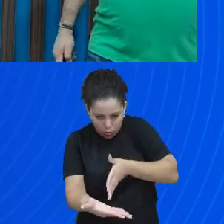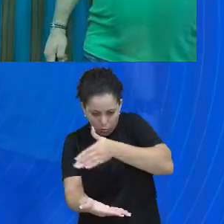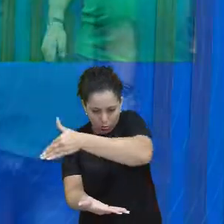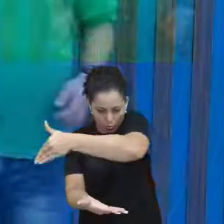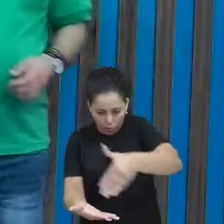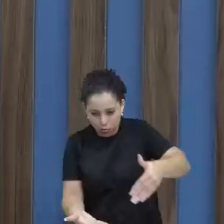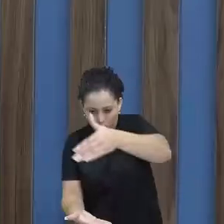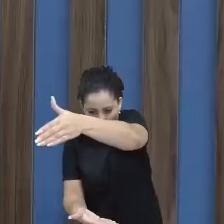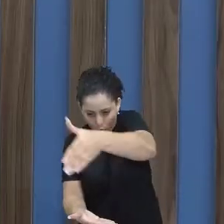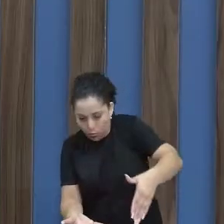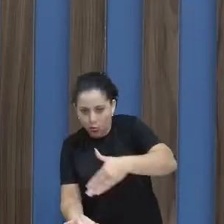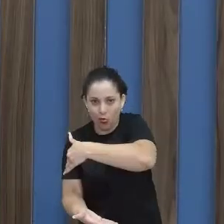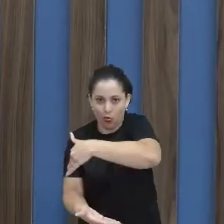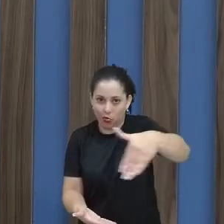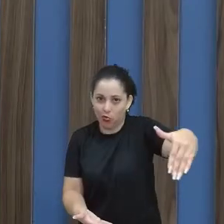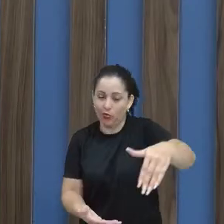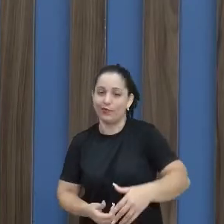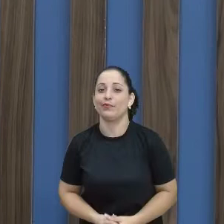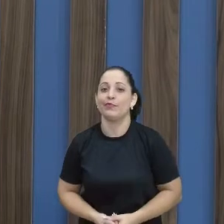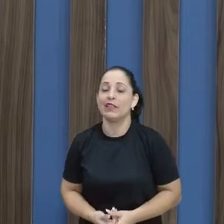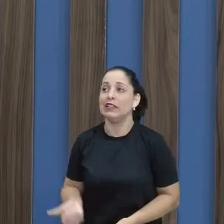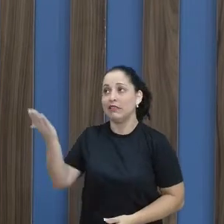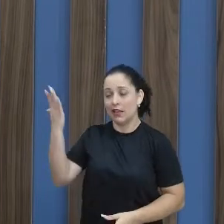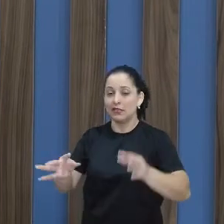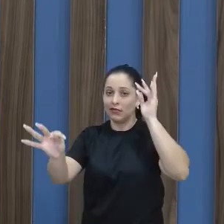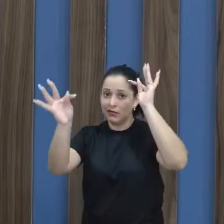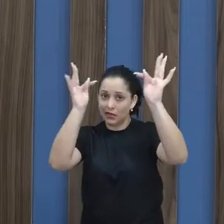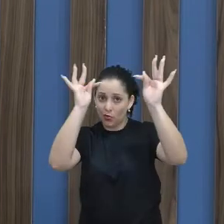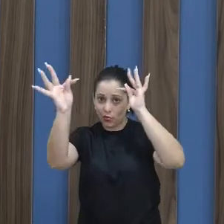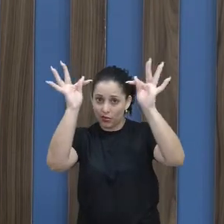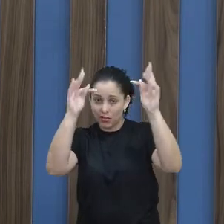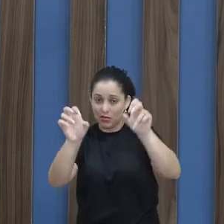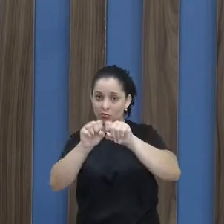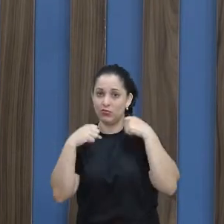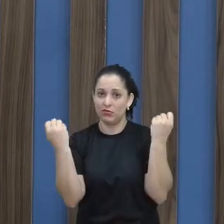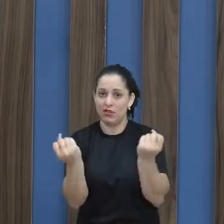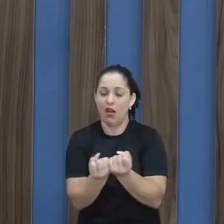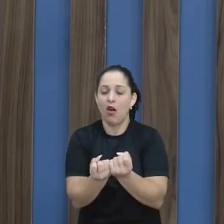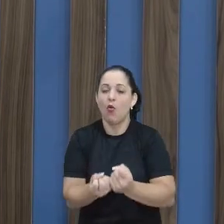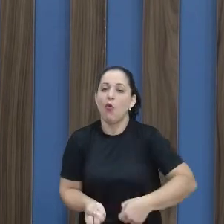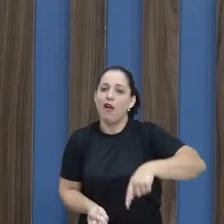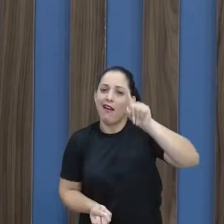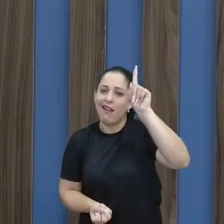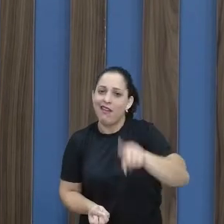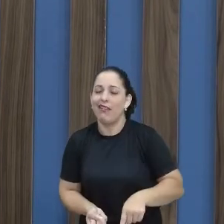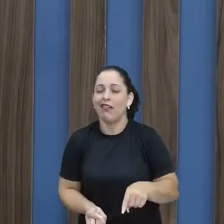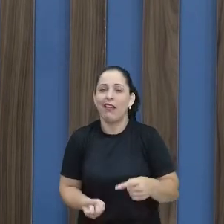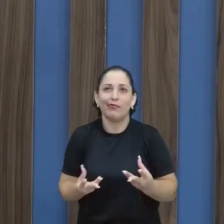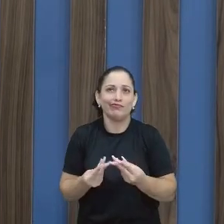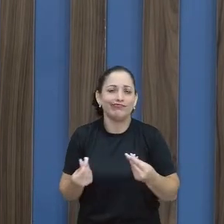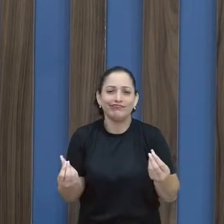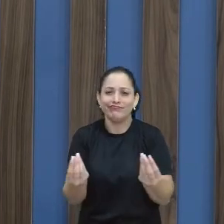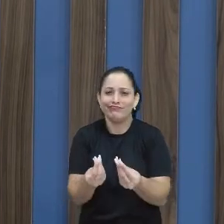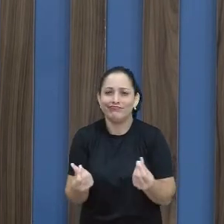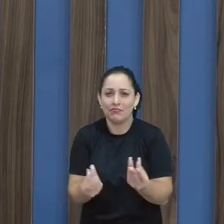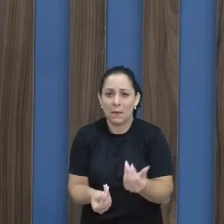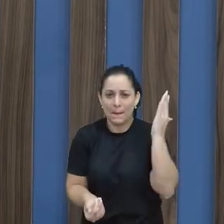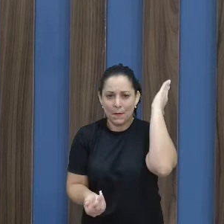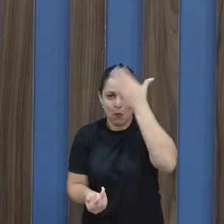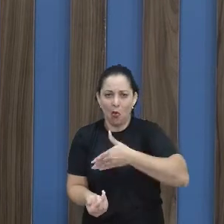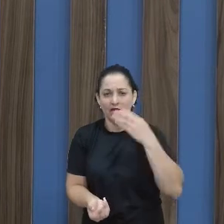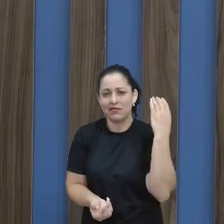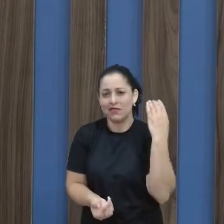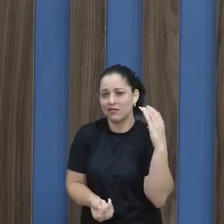né, essa ideologia do darwinismo social, não tem nenhuma legitimidade, nenhum embasamento científico, né?